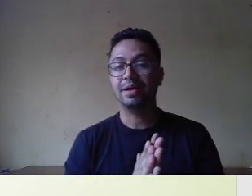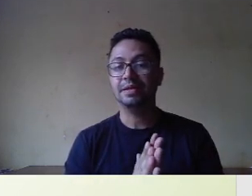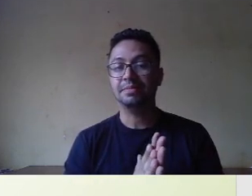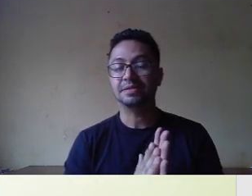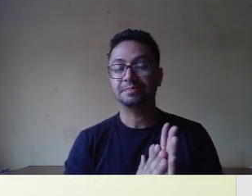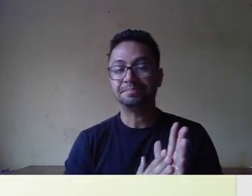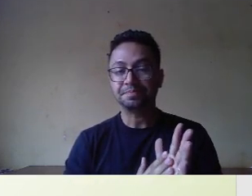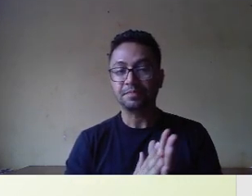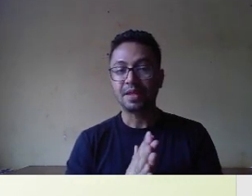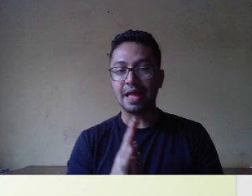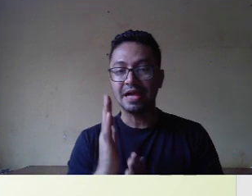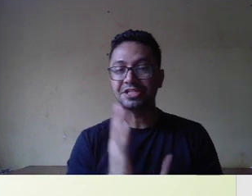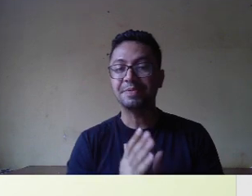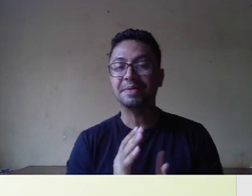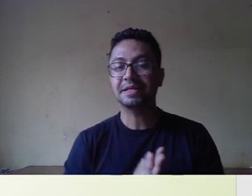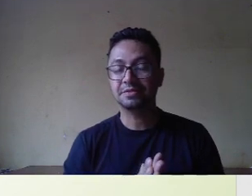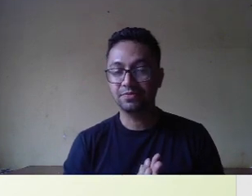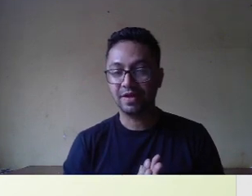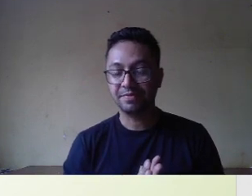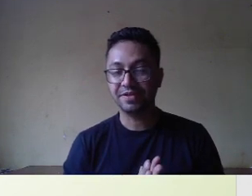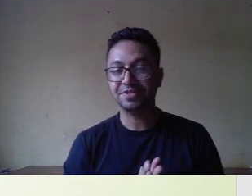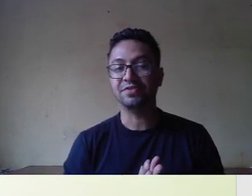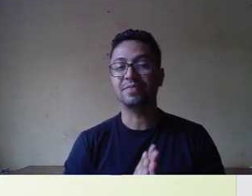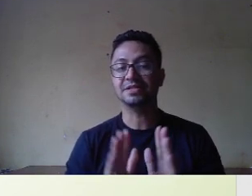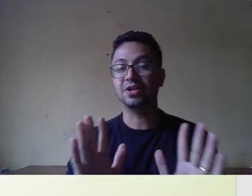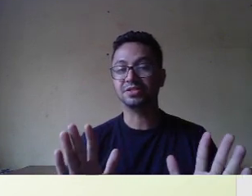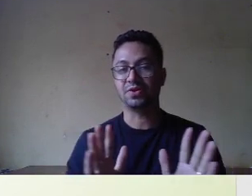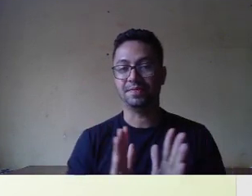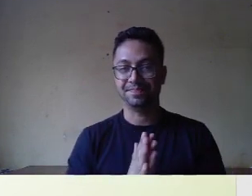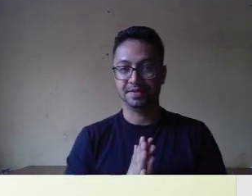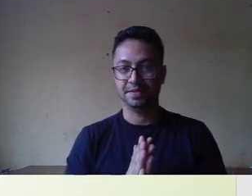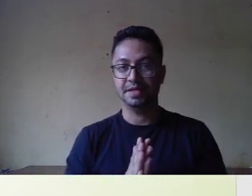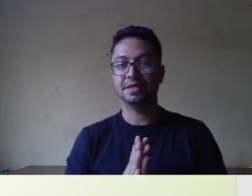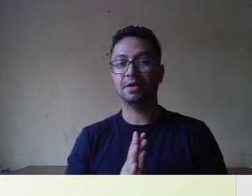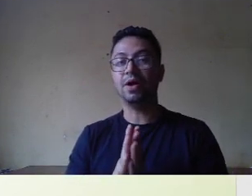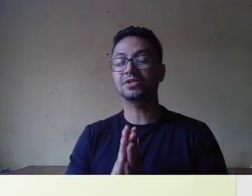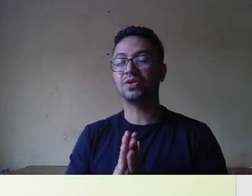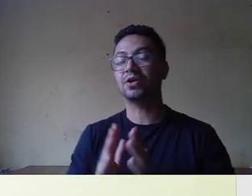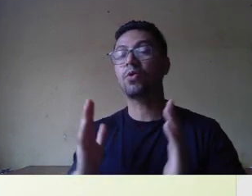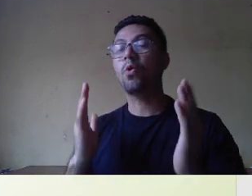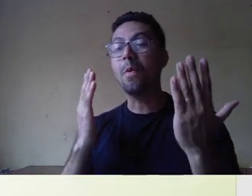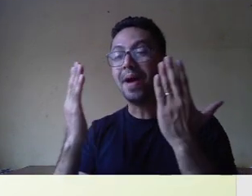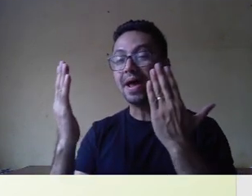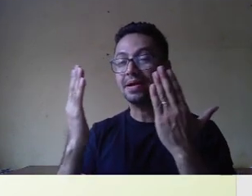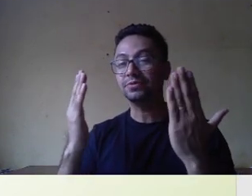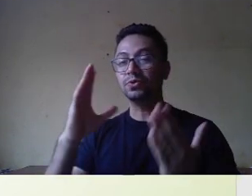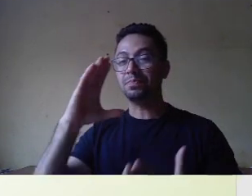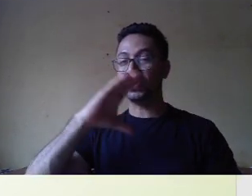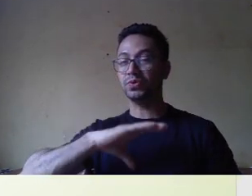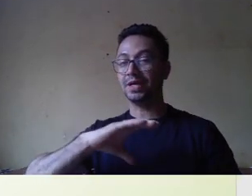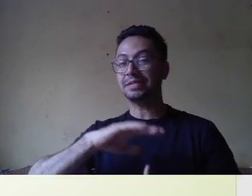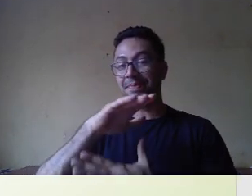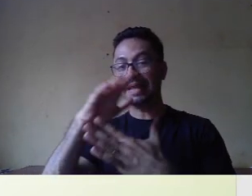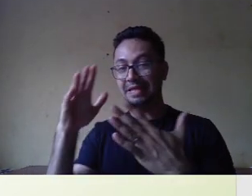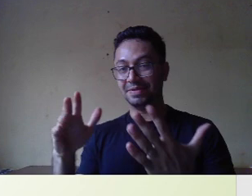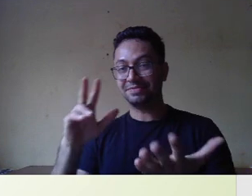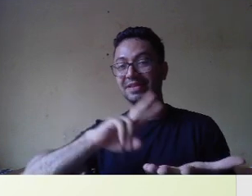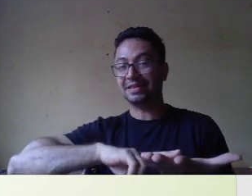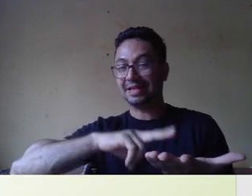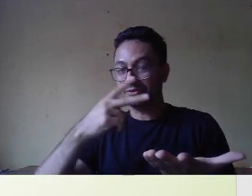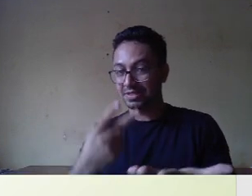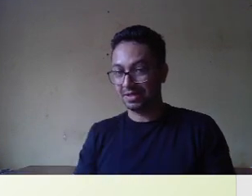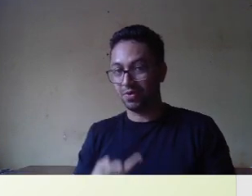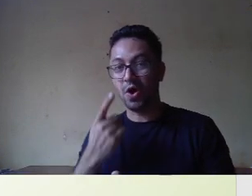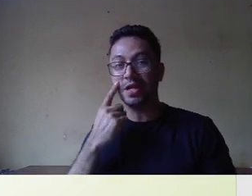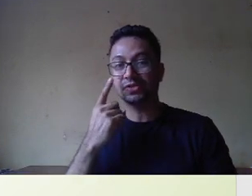como é uma Libras, a gente permanece no verbo infinitivo, mas olha só. Então, olha só, agora comparando do português para Libras,